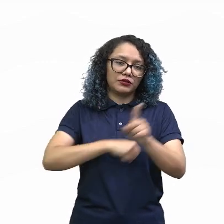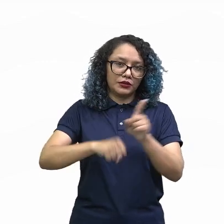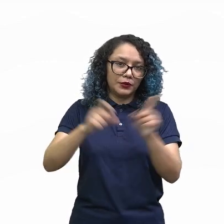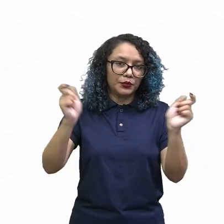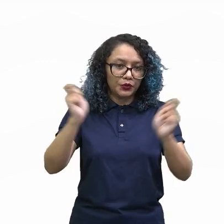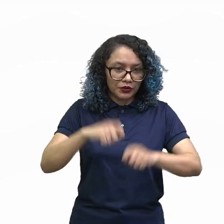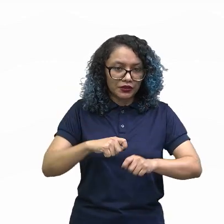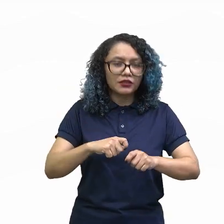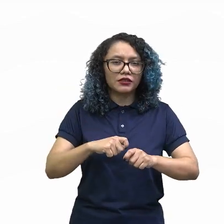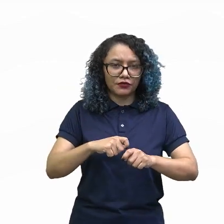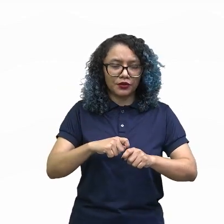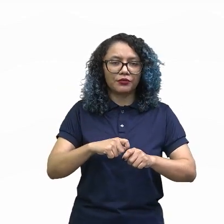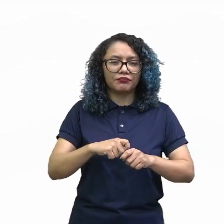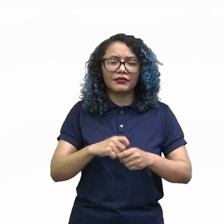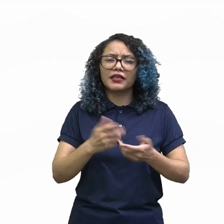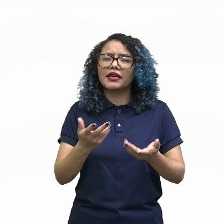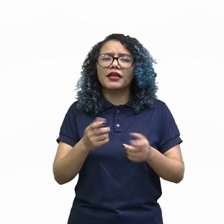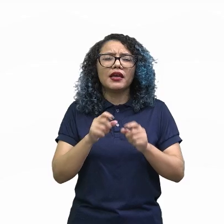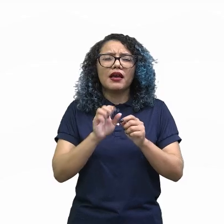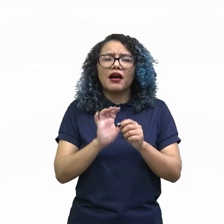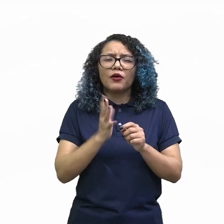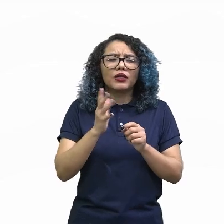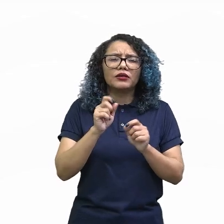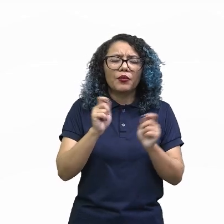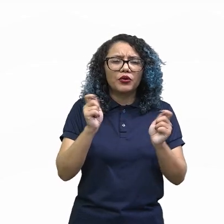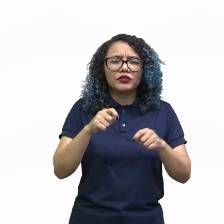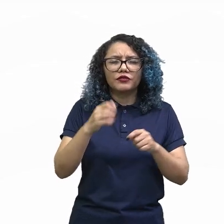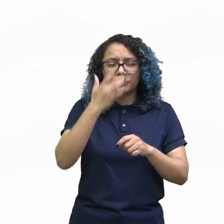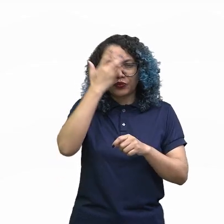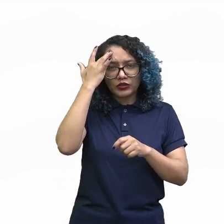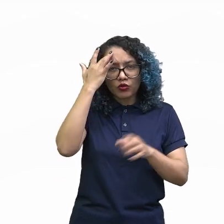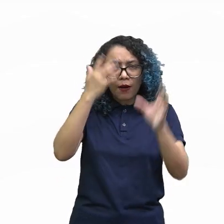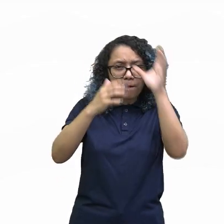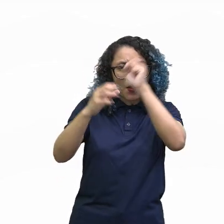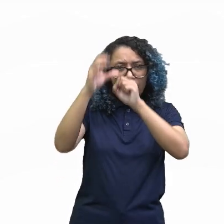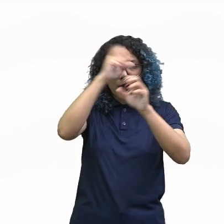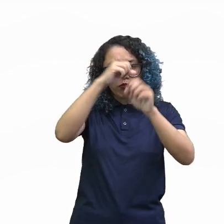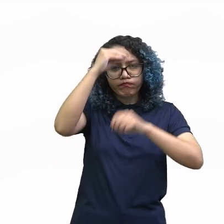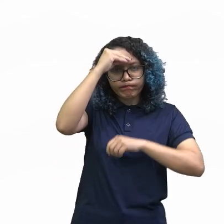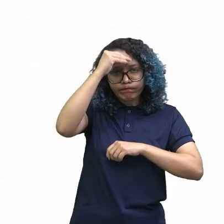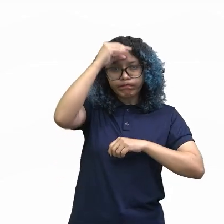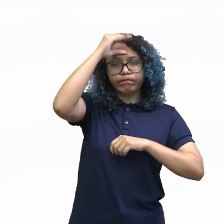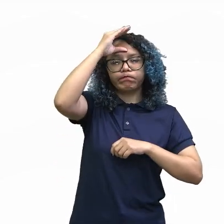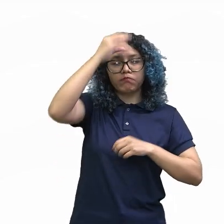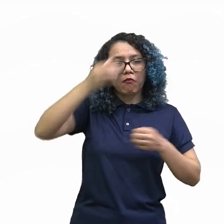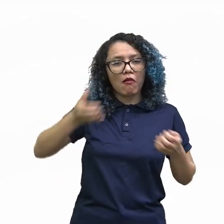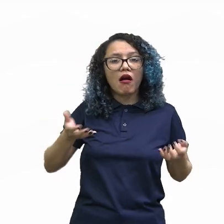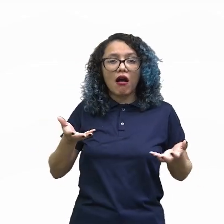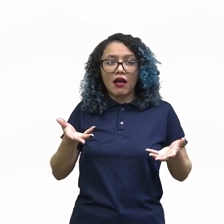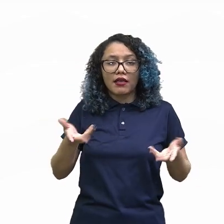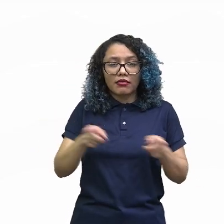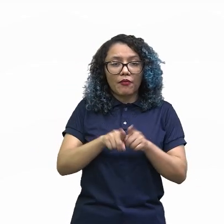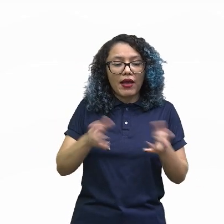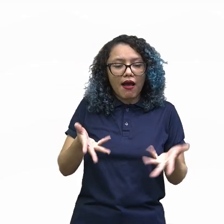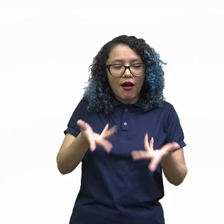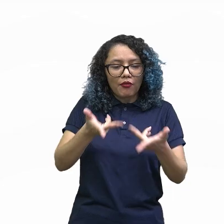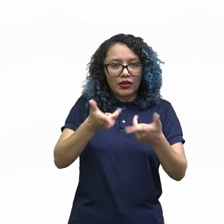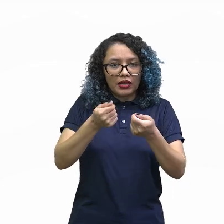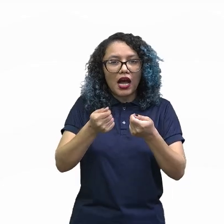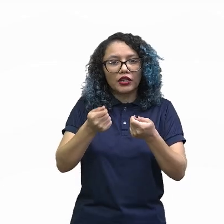social, permitindo que as pessoas adquiram conhecimentos e habilidades